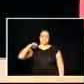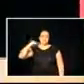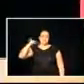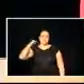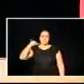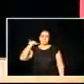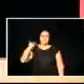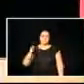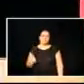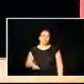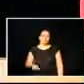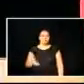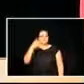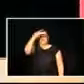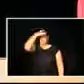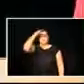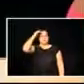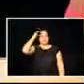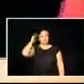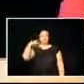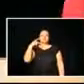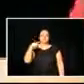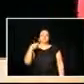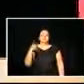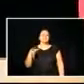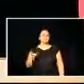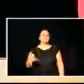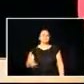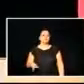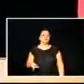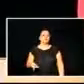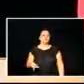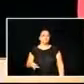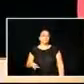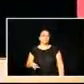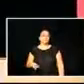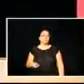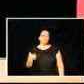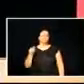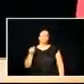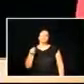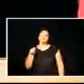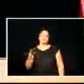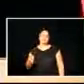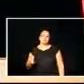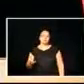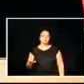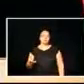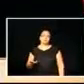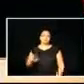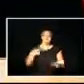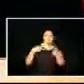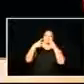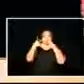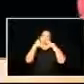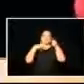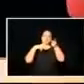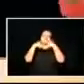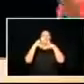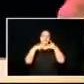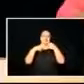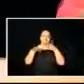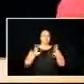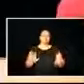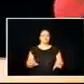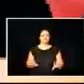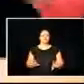próximas ainda, dizendo o seguinte, poxa, criticavam-se tanto... Principalmente, parece, o marido, né, liderando